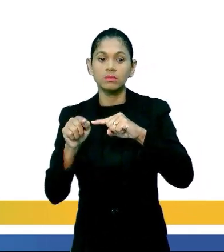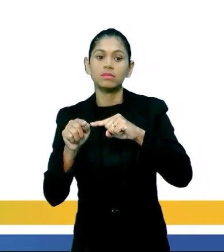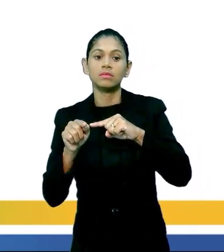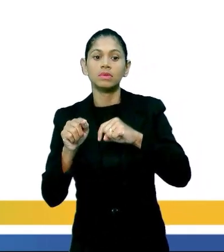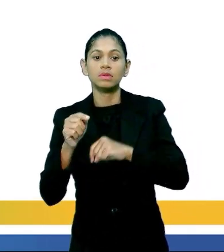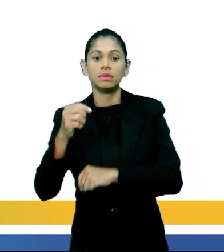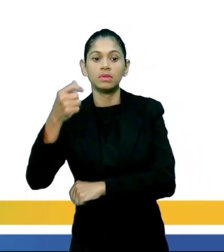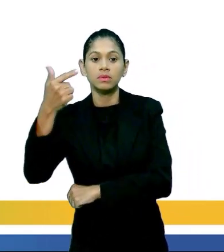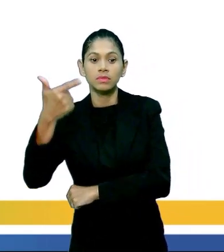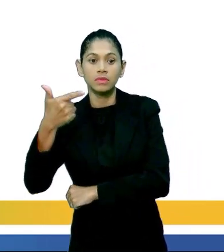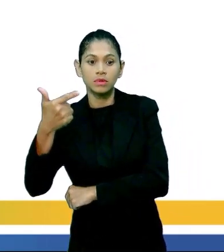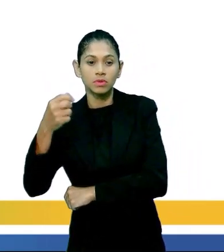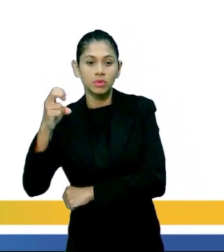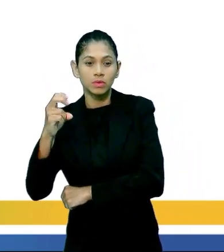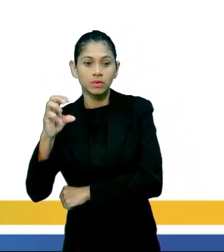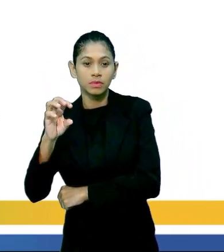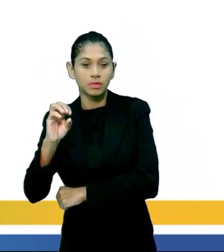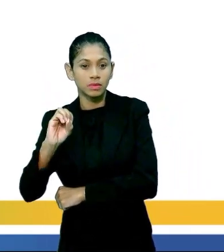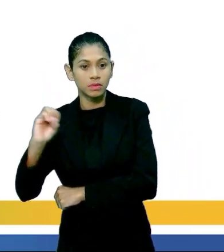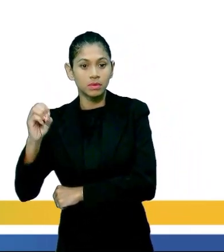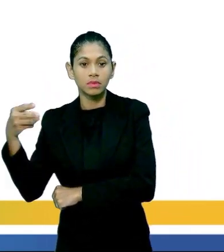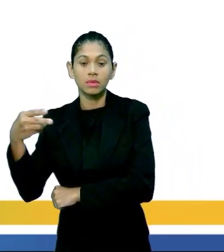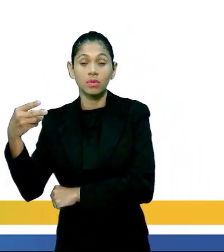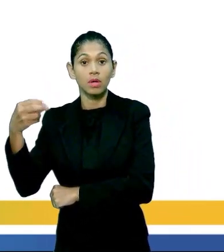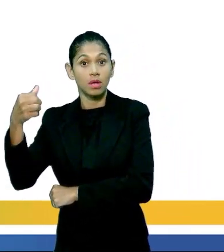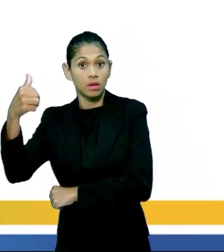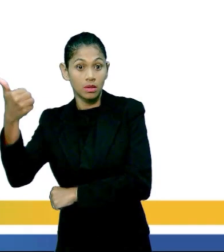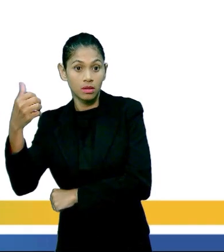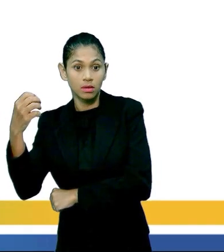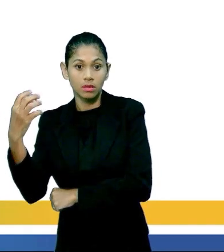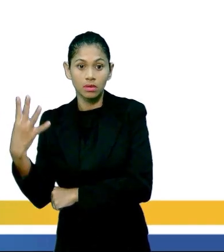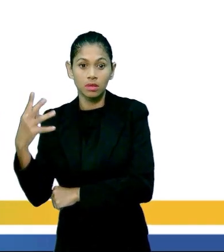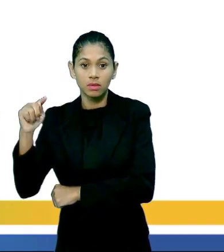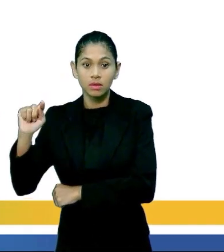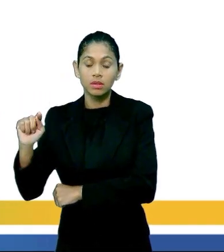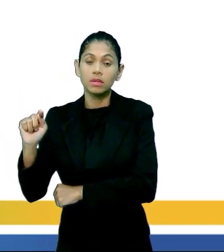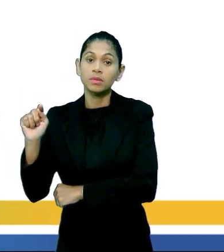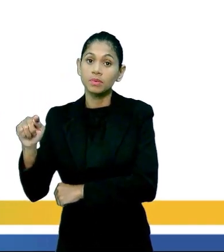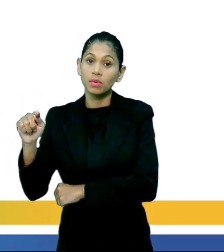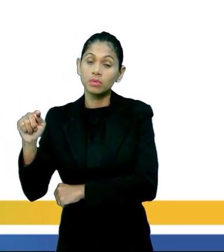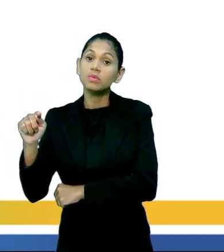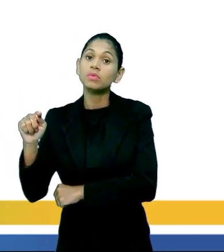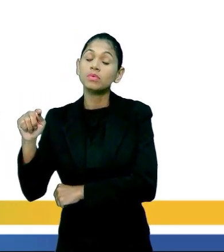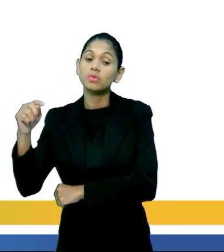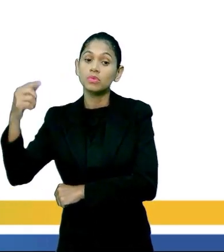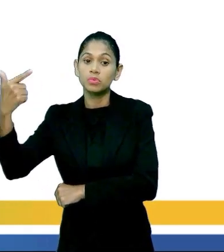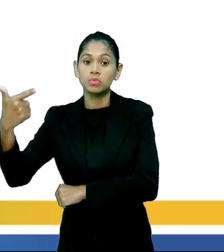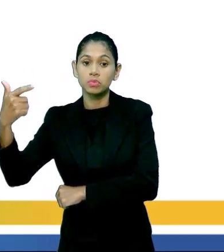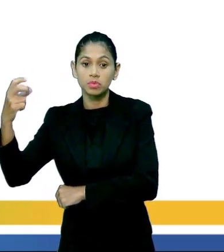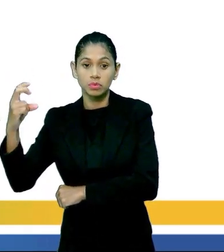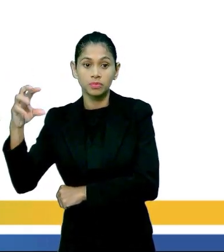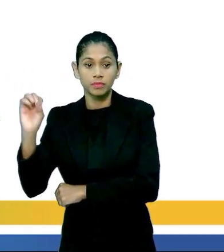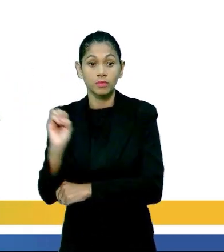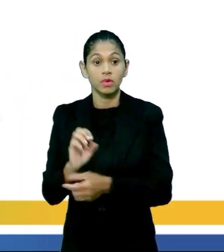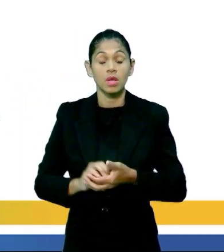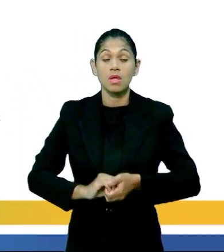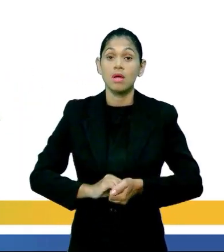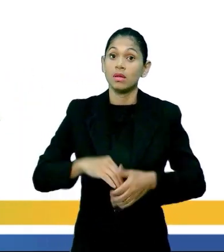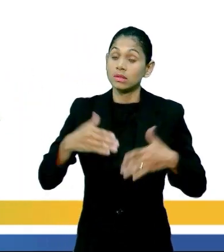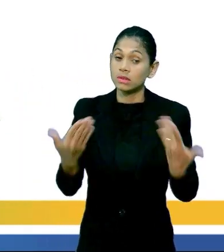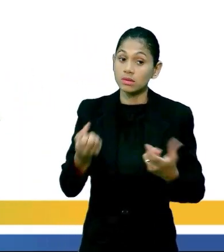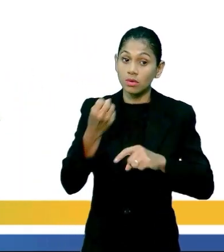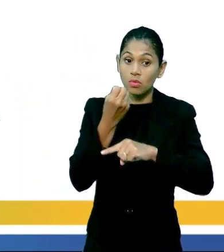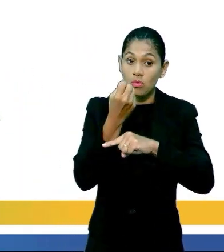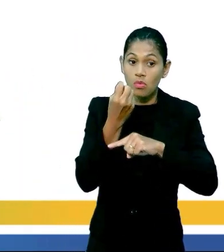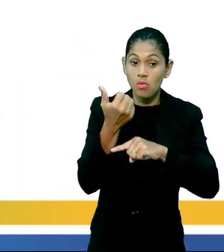14.250 e 11/30 de 22.500 é 8.250.